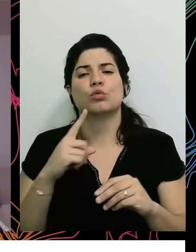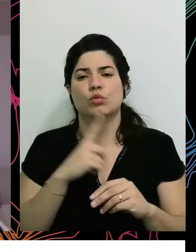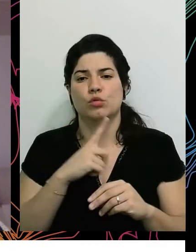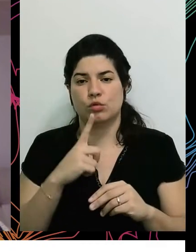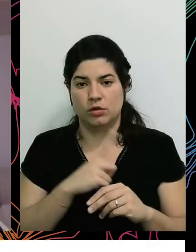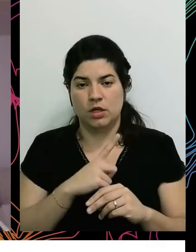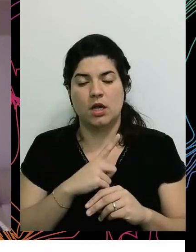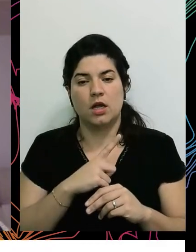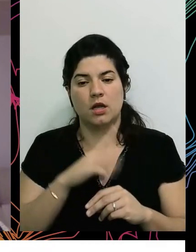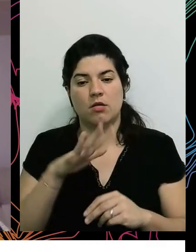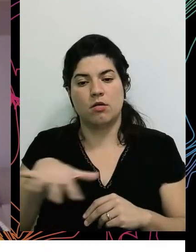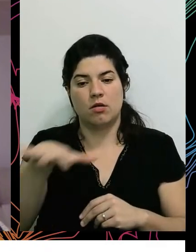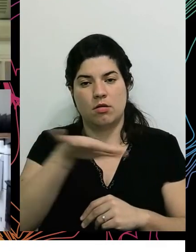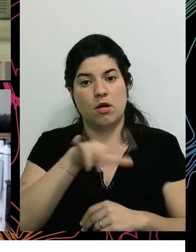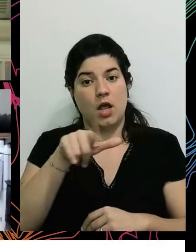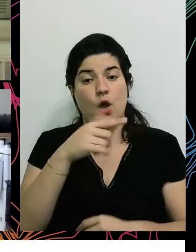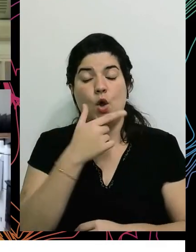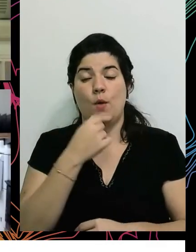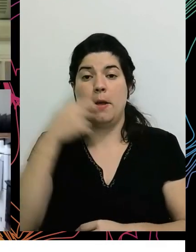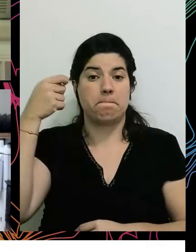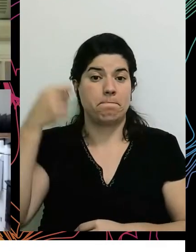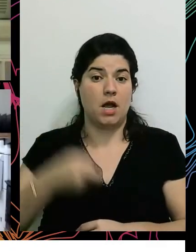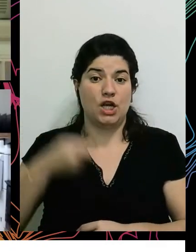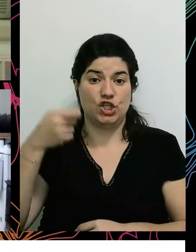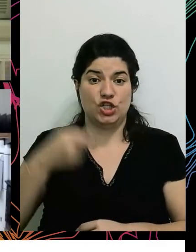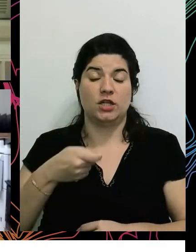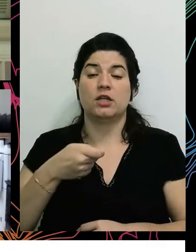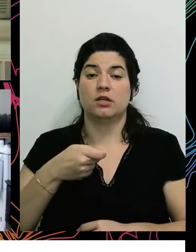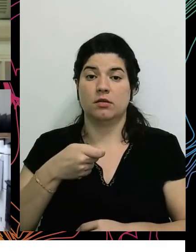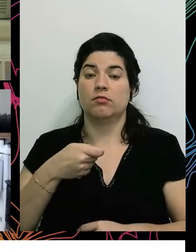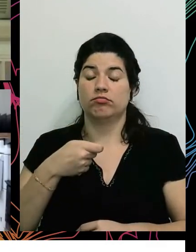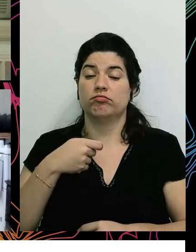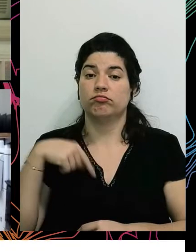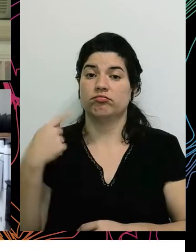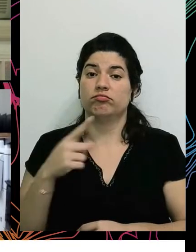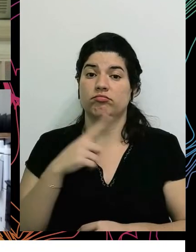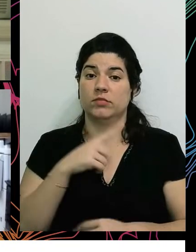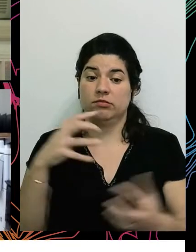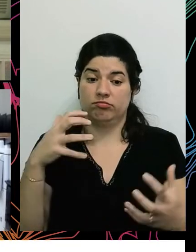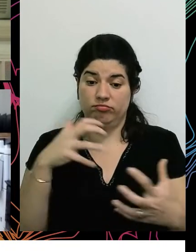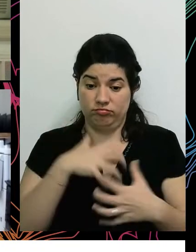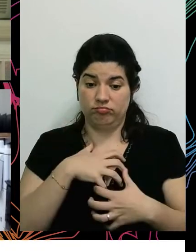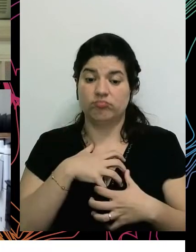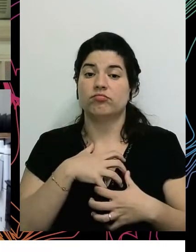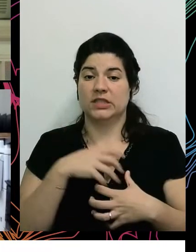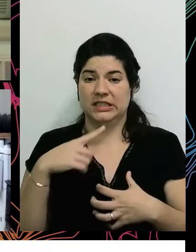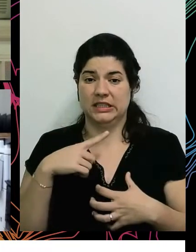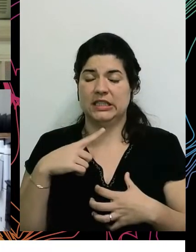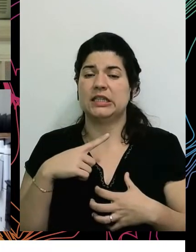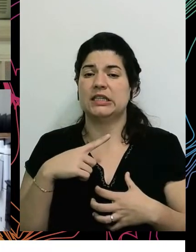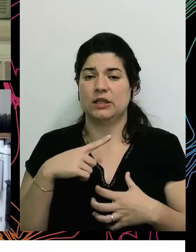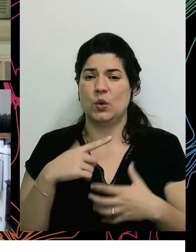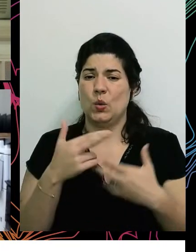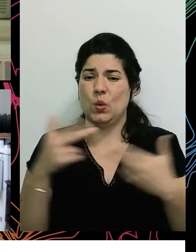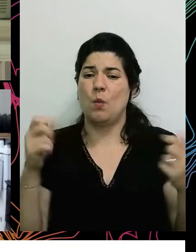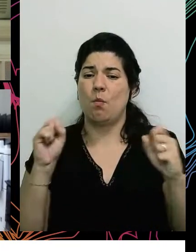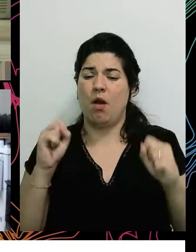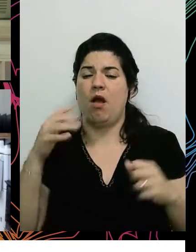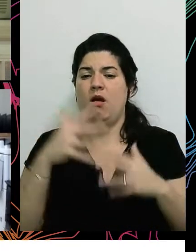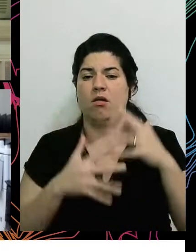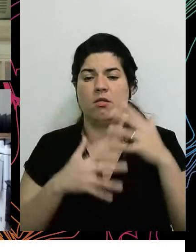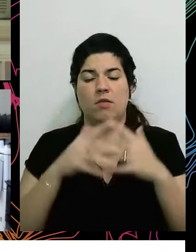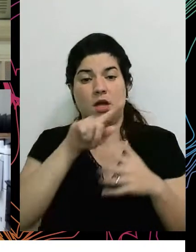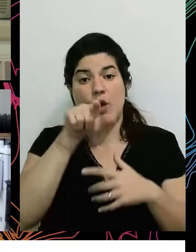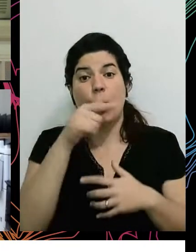machista no qual nós fomos criadas. Então, nós temos sabotadores comportamentais e os homens têm que entender isso. E eles,